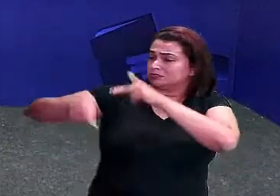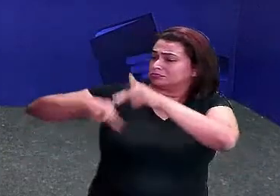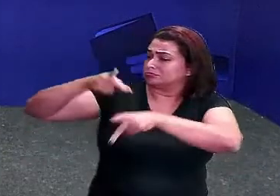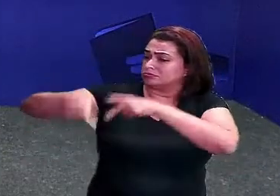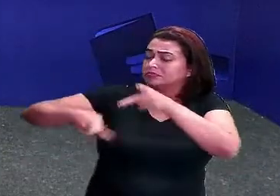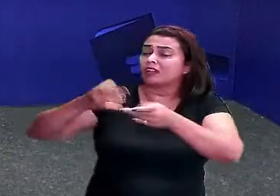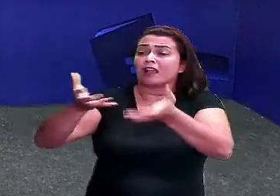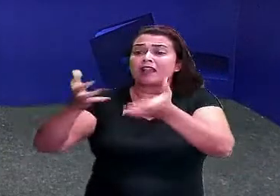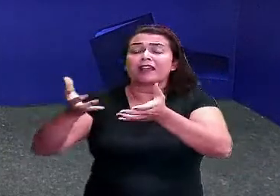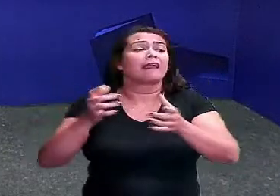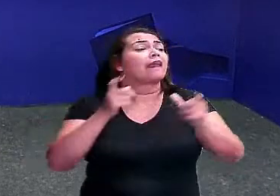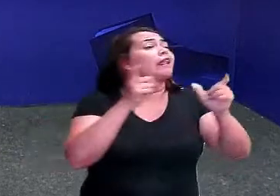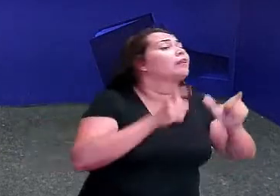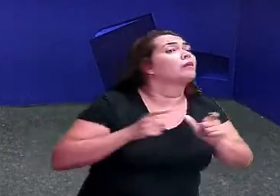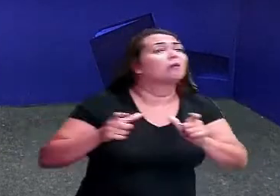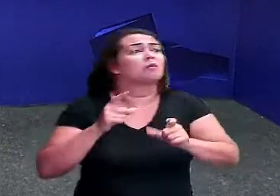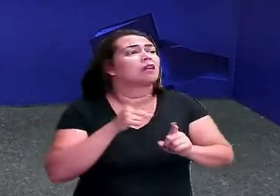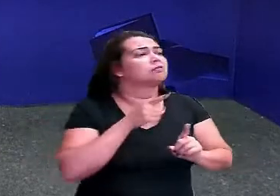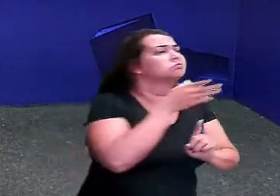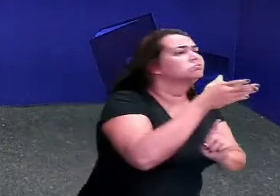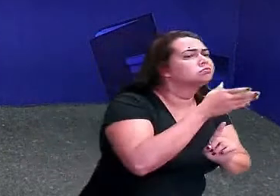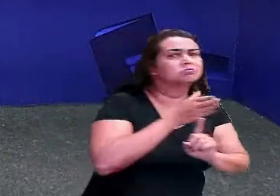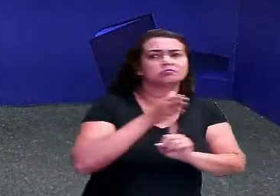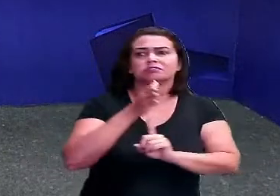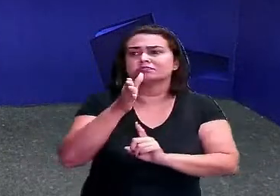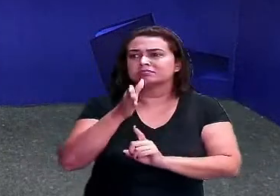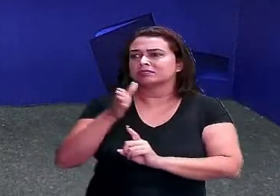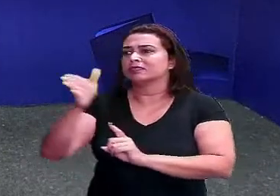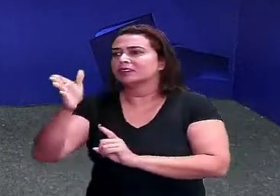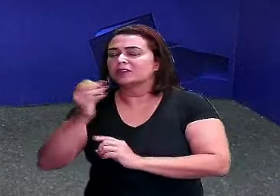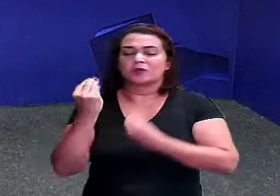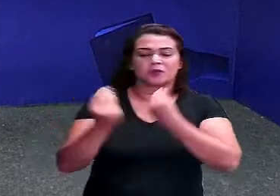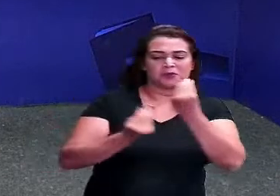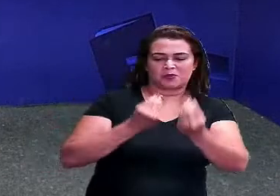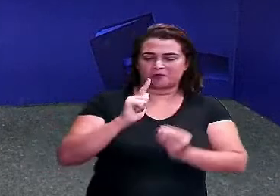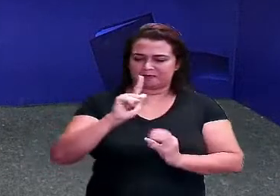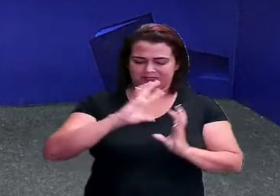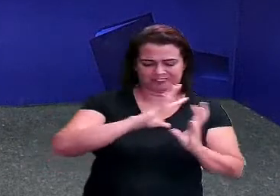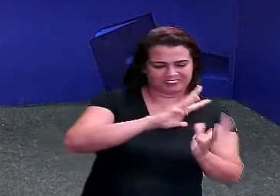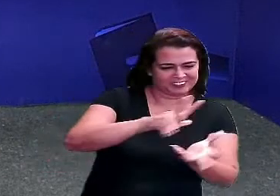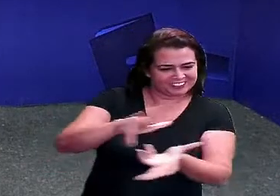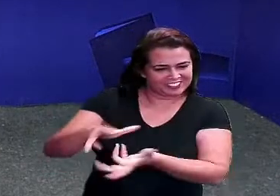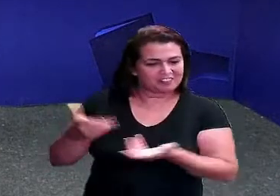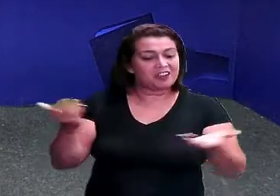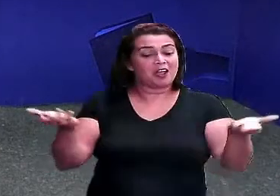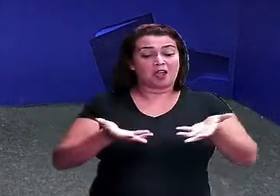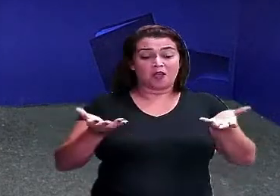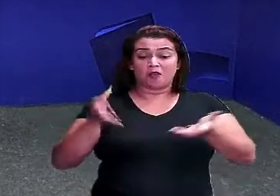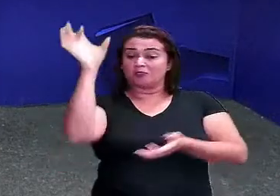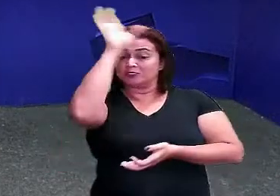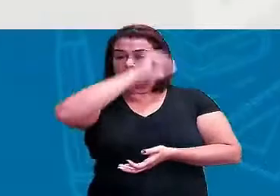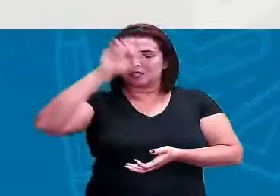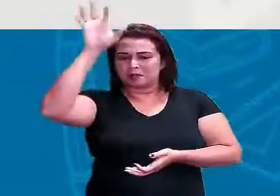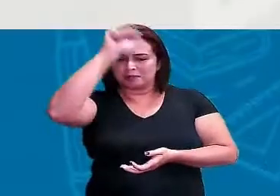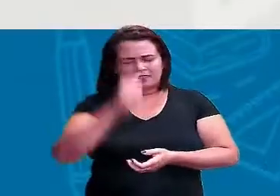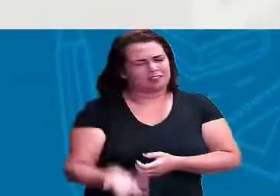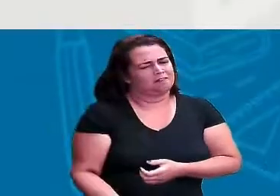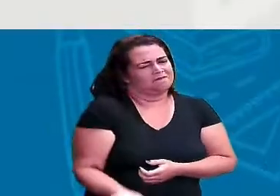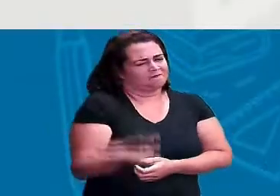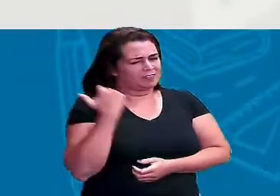orientar geograficamente, né? E é sobre isso que nós vamos falar hoje, certo? Então vamos para a nossa aula.